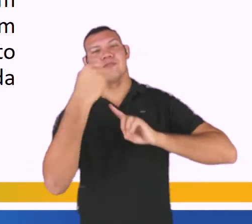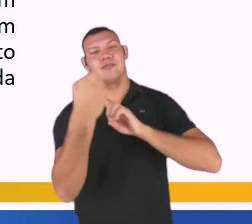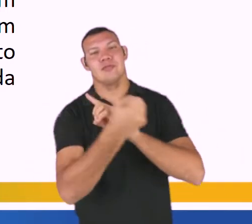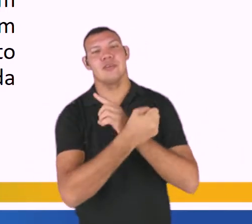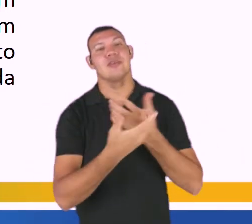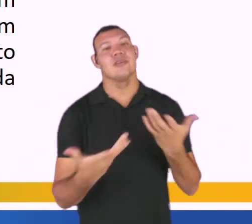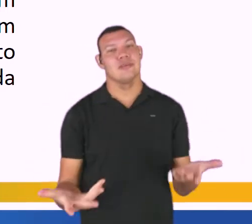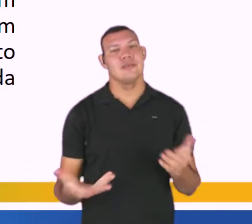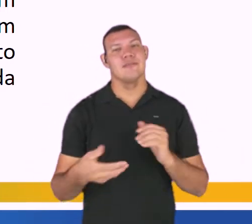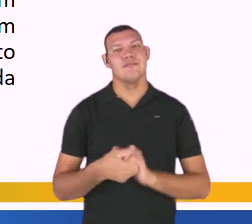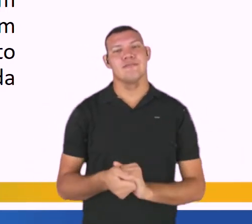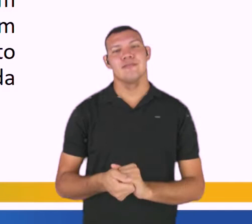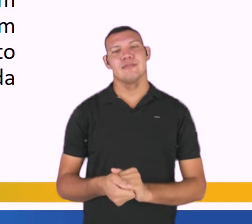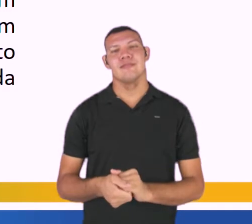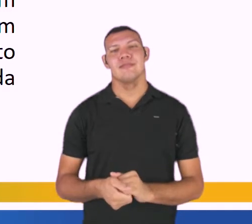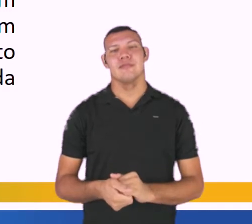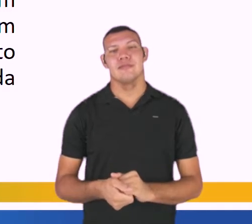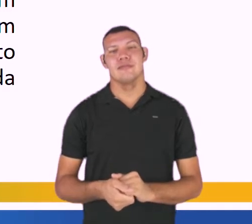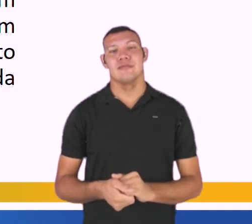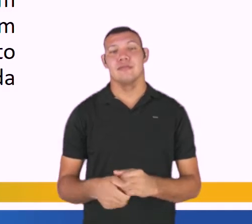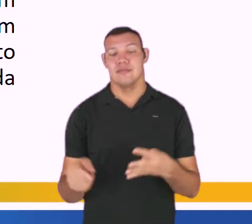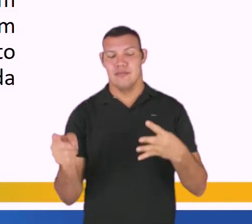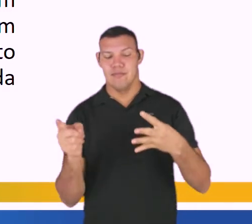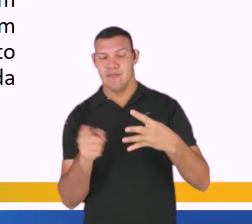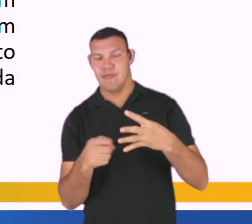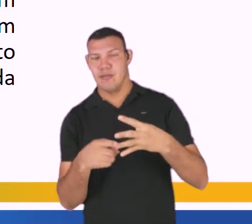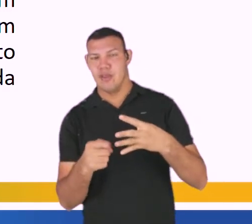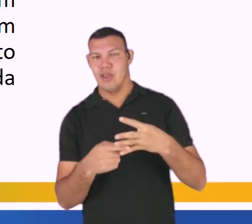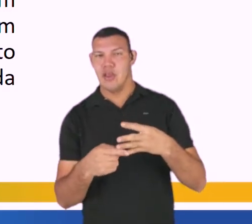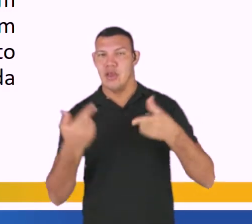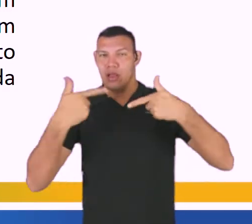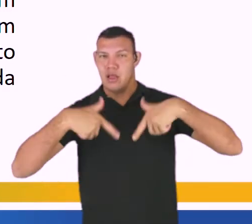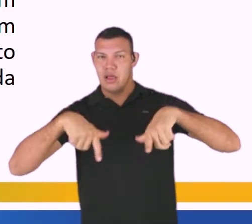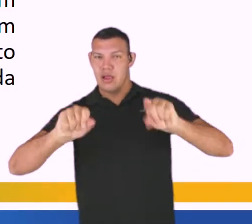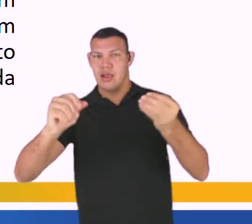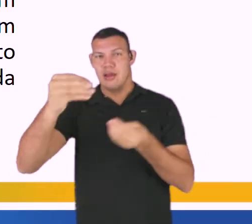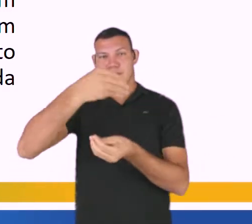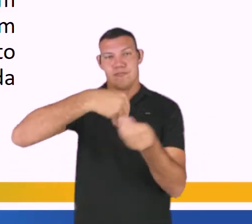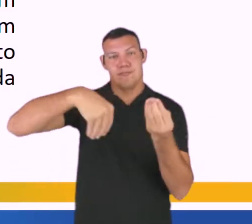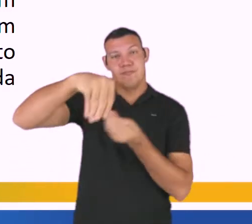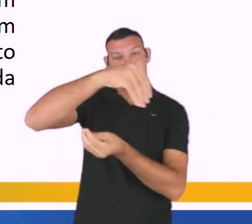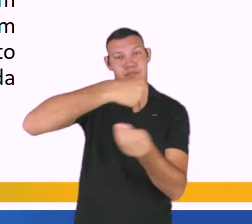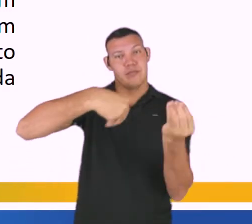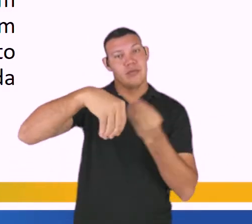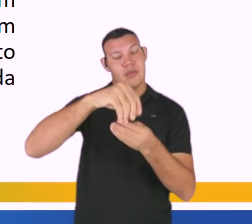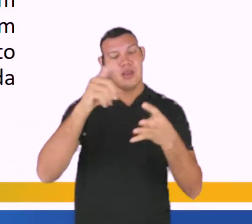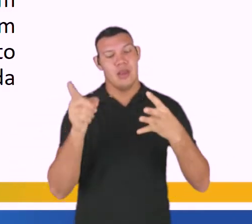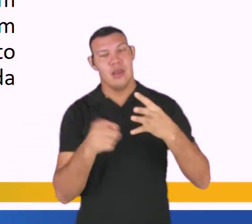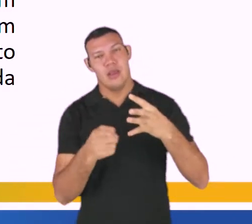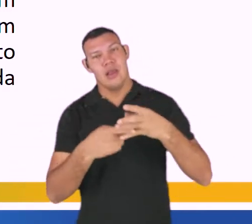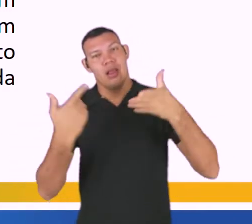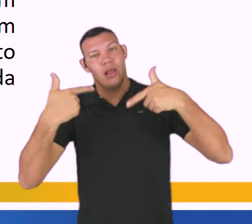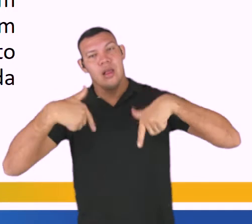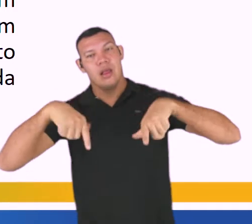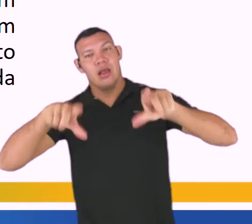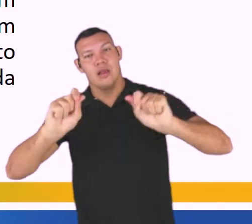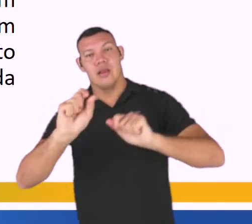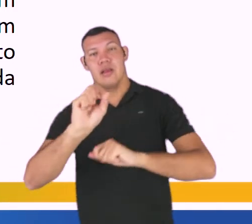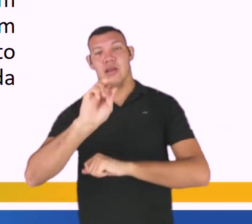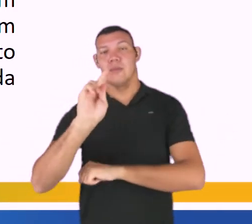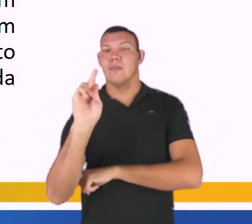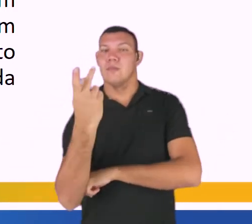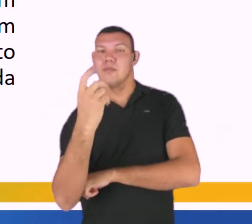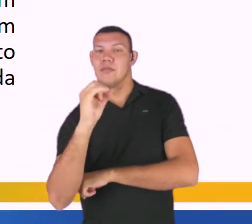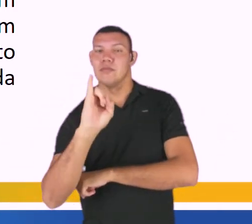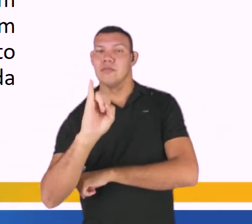que chamamos a linguagem mista e a linguagem híbrida. E o que quer dizer isso, professor? Esses dois